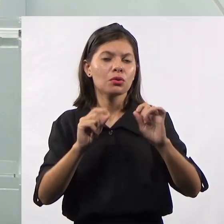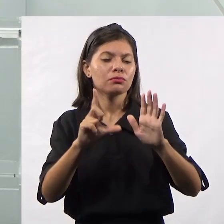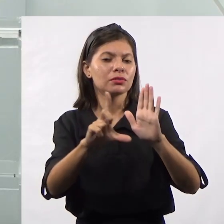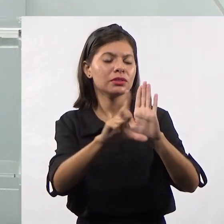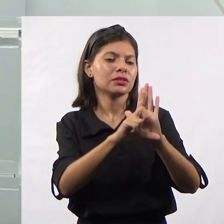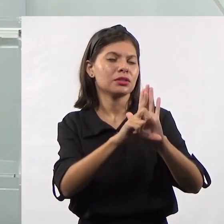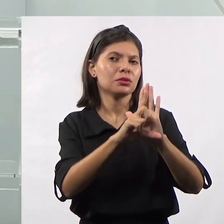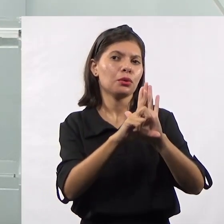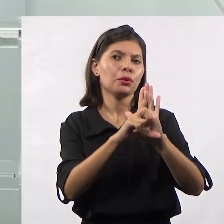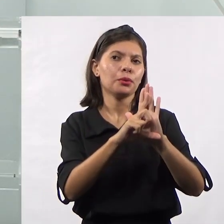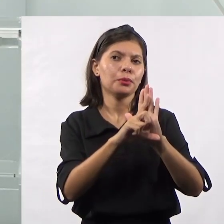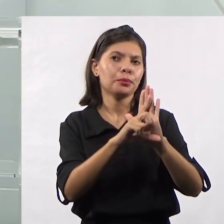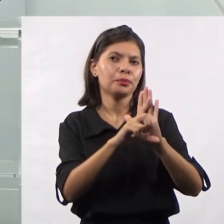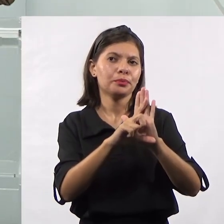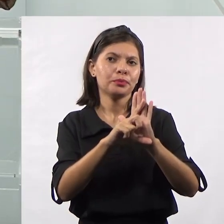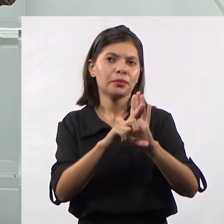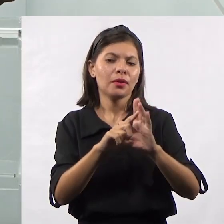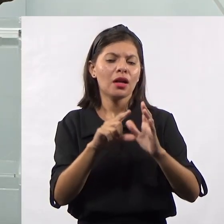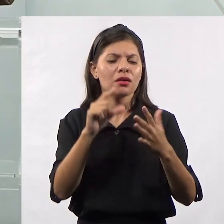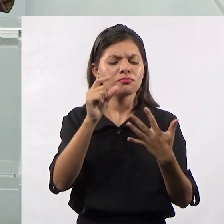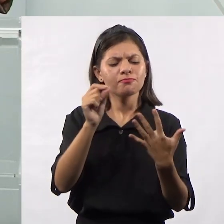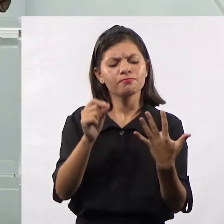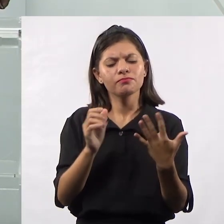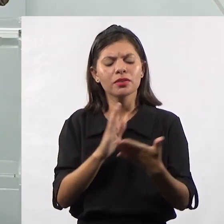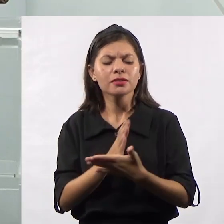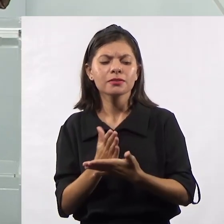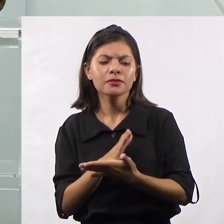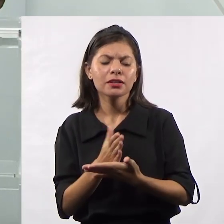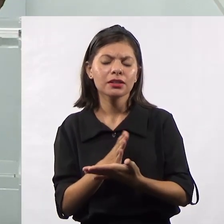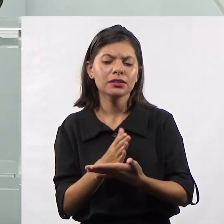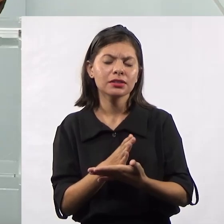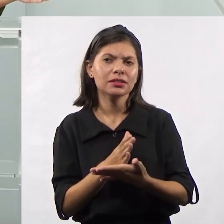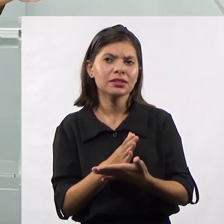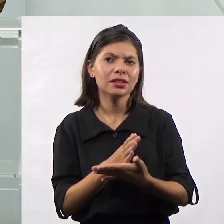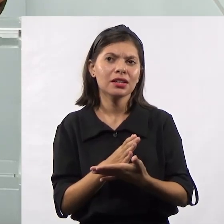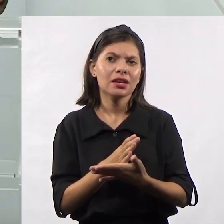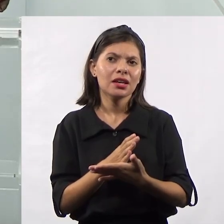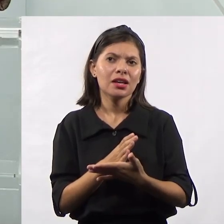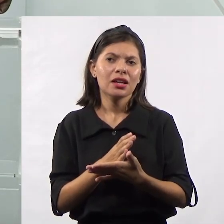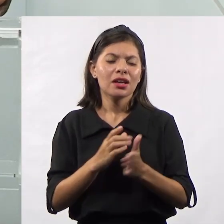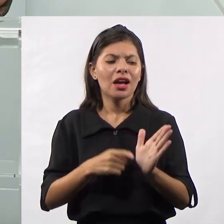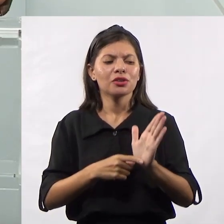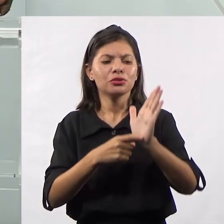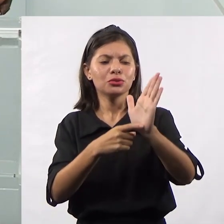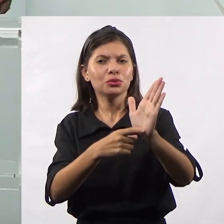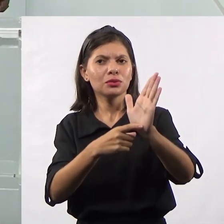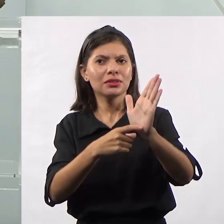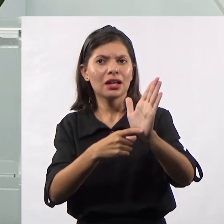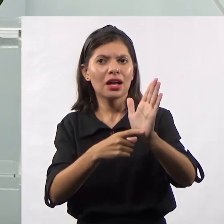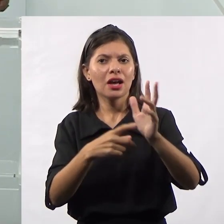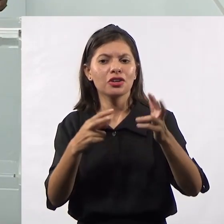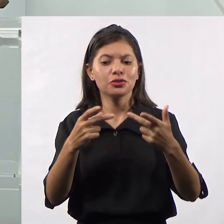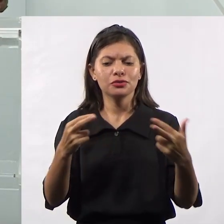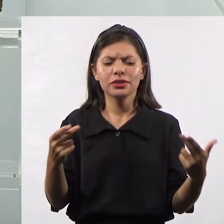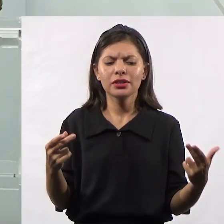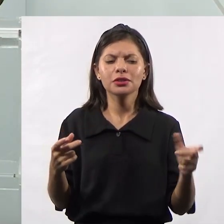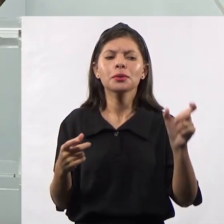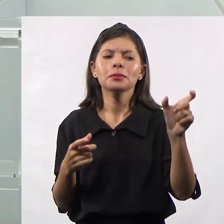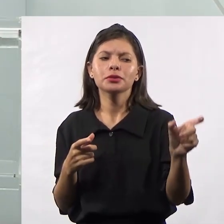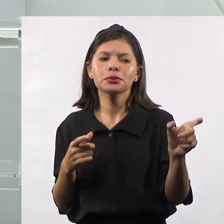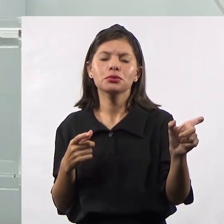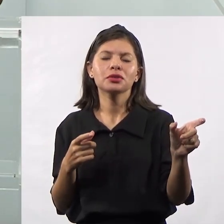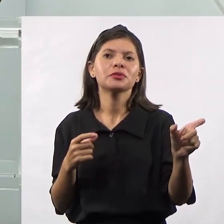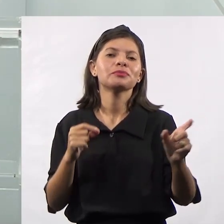o legislador, em determinados aspectos, dar um tratamento favorecido e diferenciado para algumas